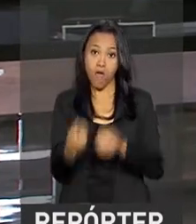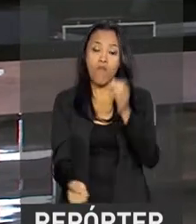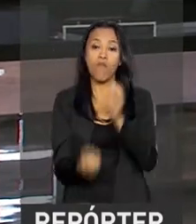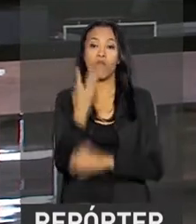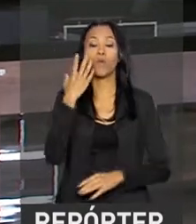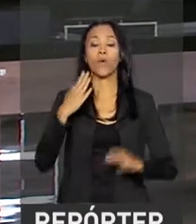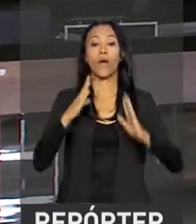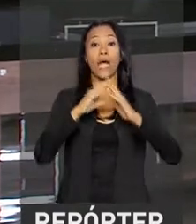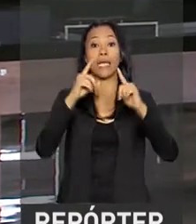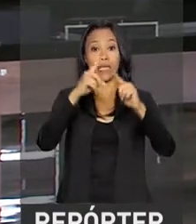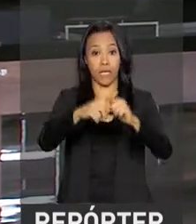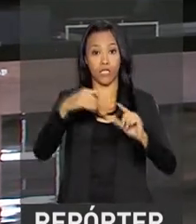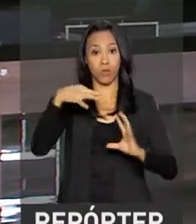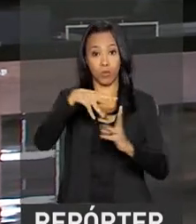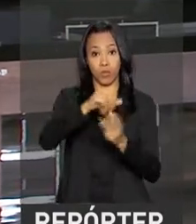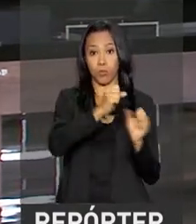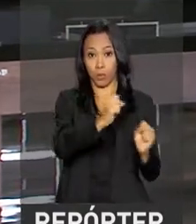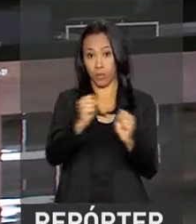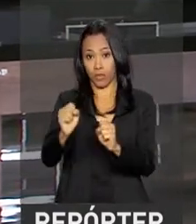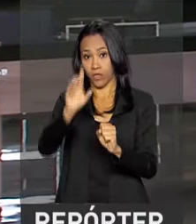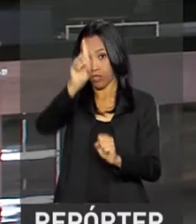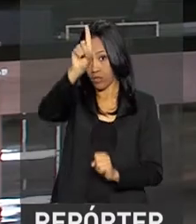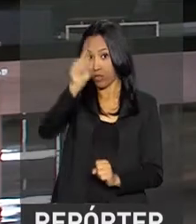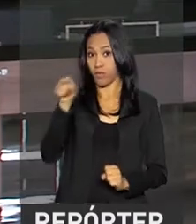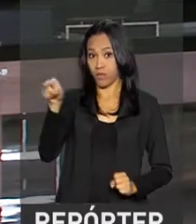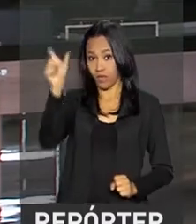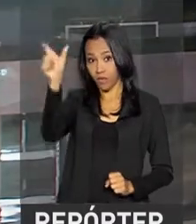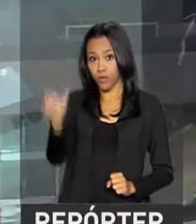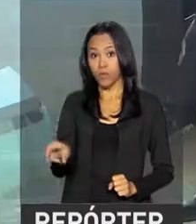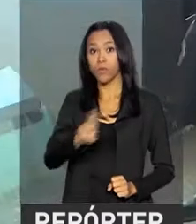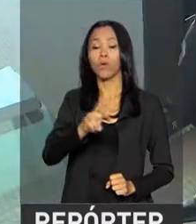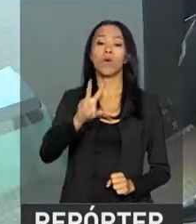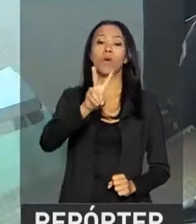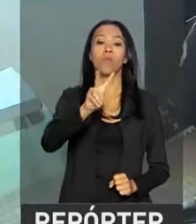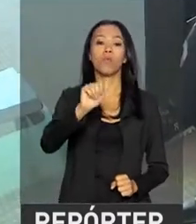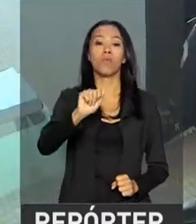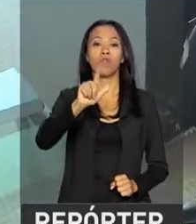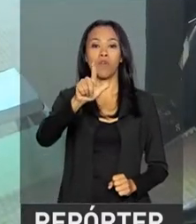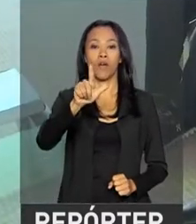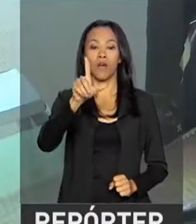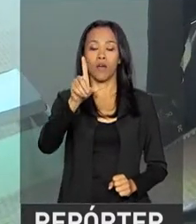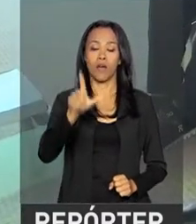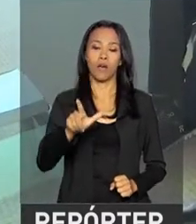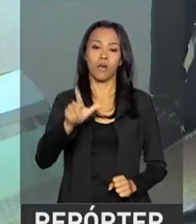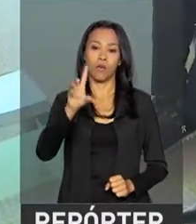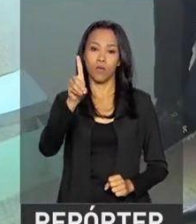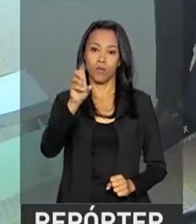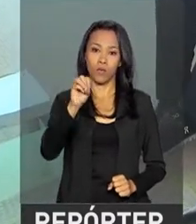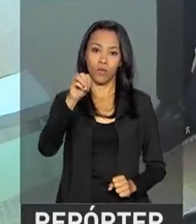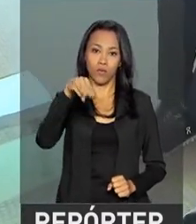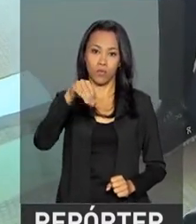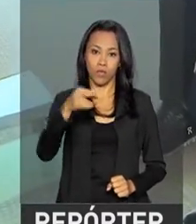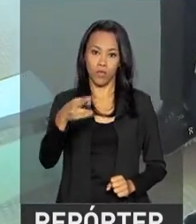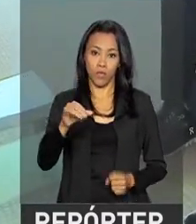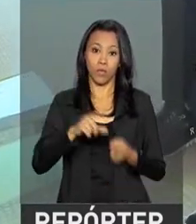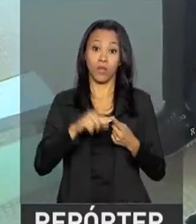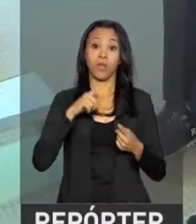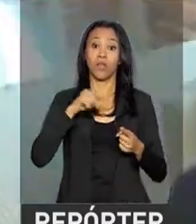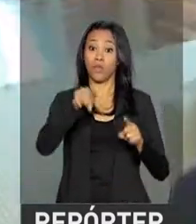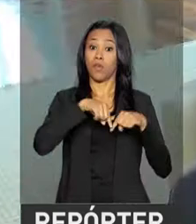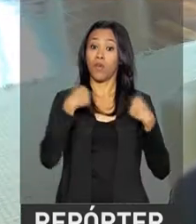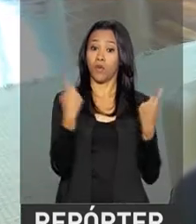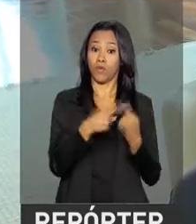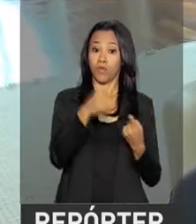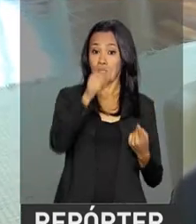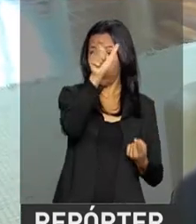bom na manhã deste domingo o presidente michel temer se reuniu com os ministros da fazenda e henrique meirelles da secretaria geral da presidência da república